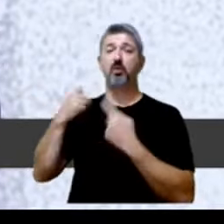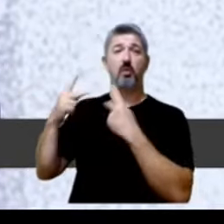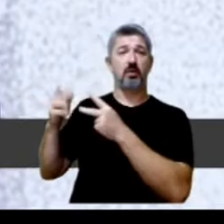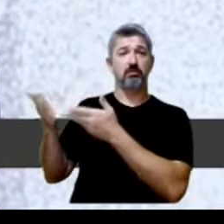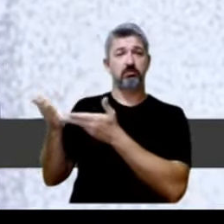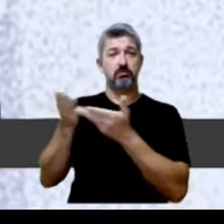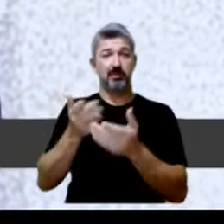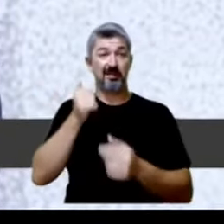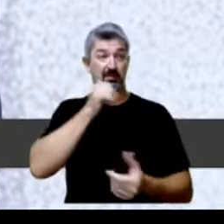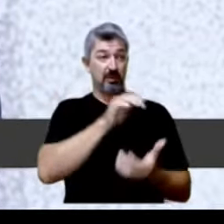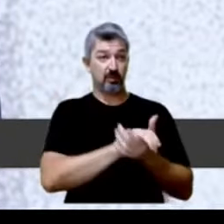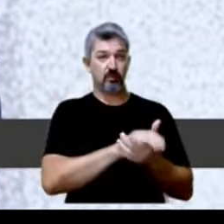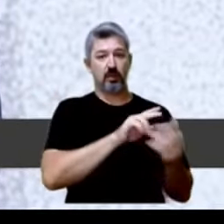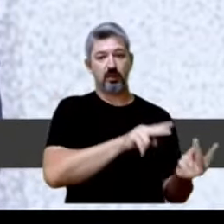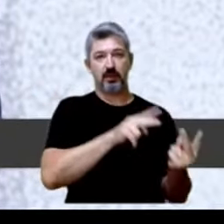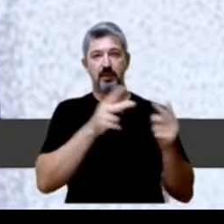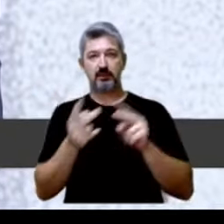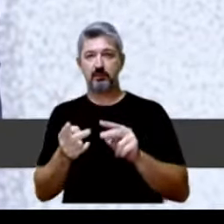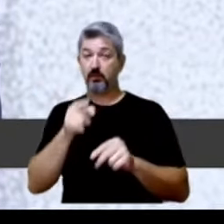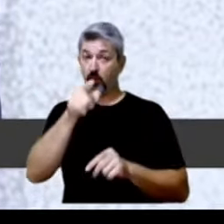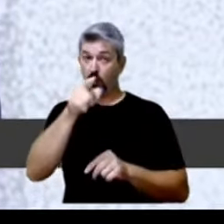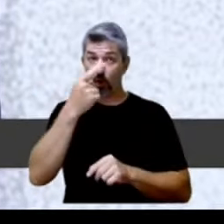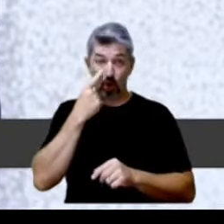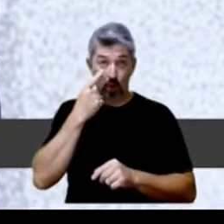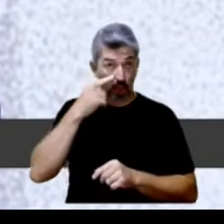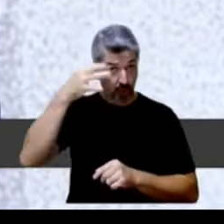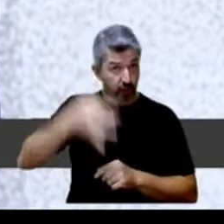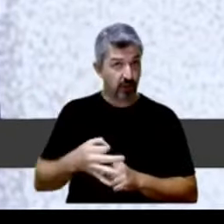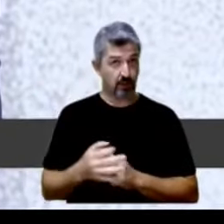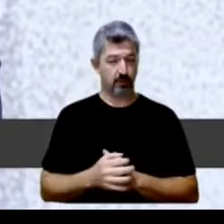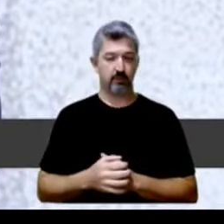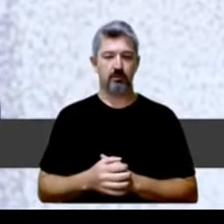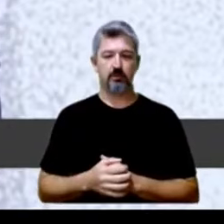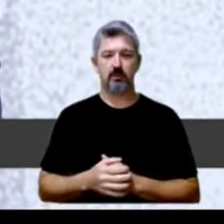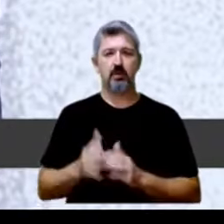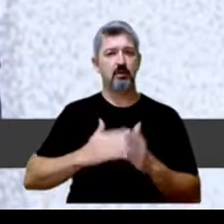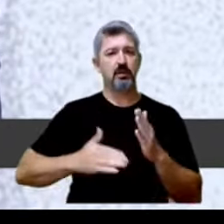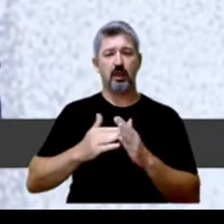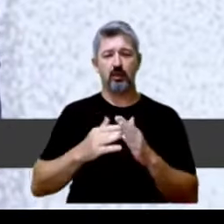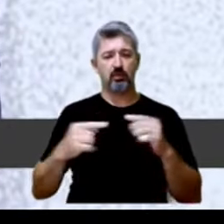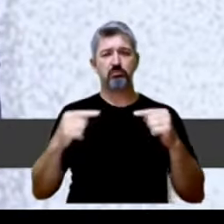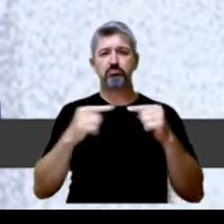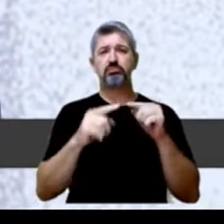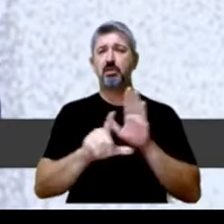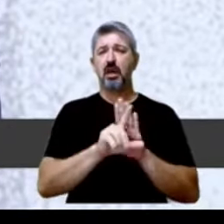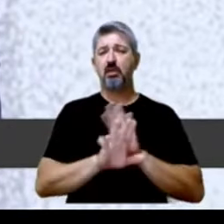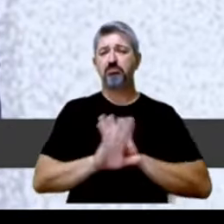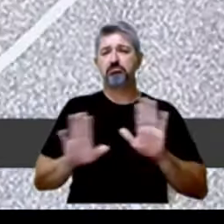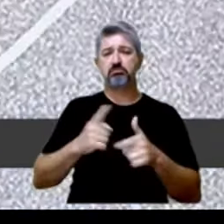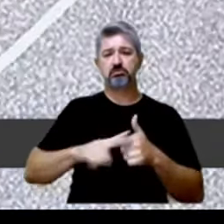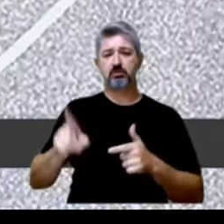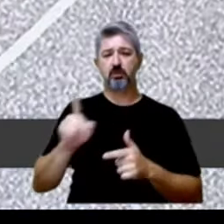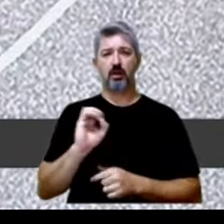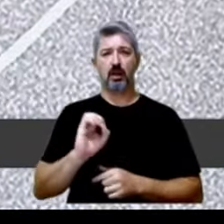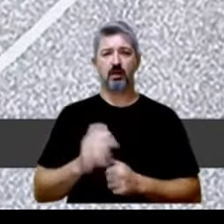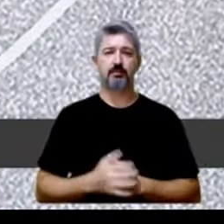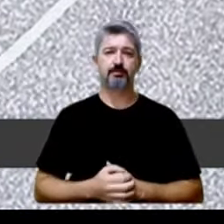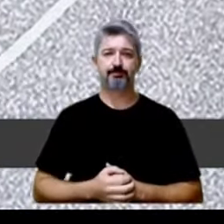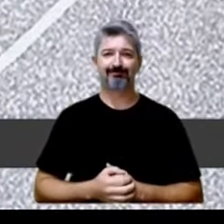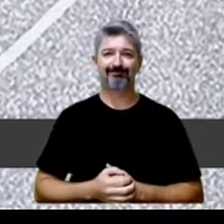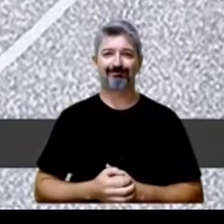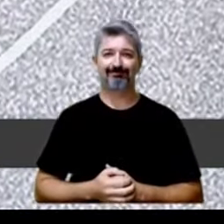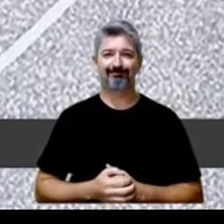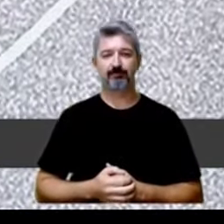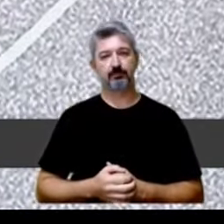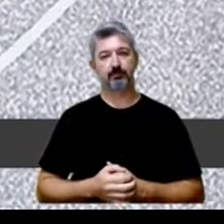esposa suporto transferiu o isso. título, acho que vocês precisam dar uma olhadinha direitinho aí. E está tudo dentro da legislação, está tudo certo, não tem problema nenhum. 200 mil reais Nós por mês seguimos